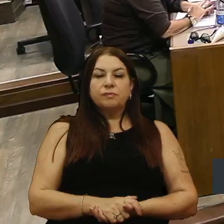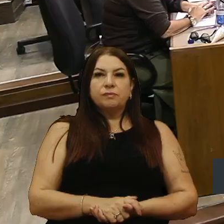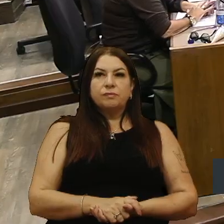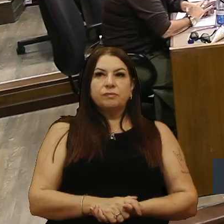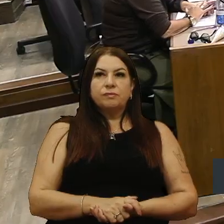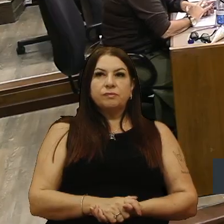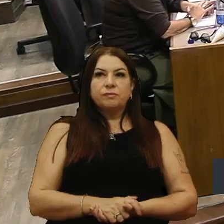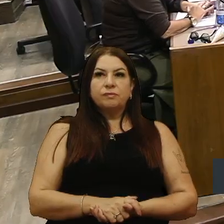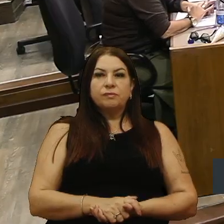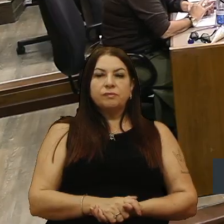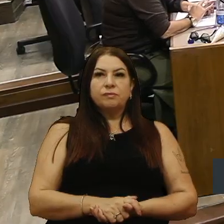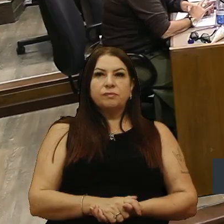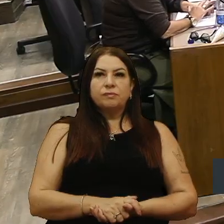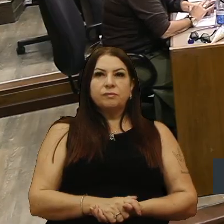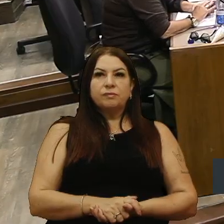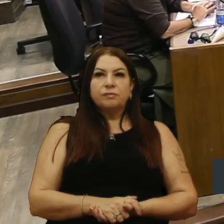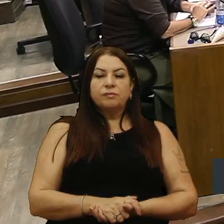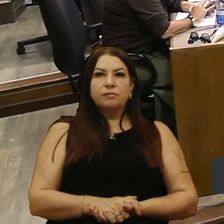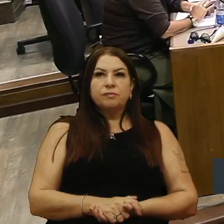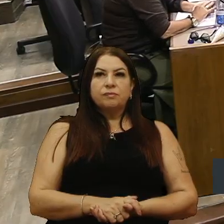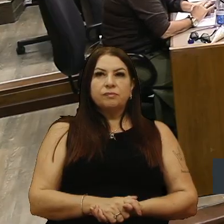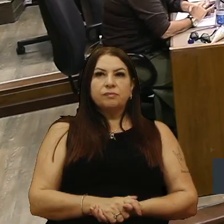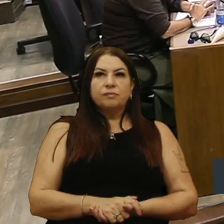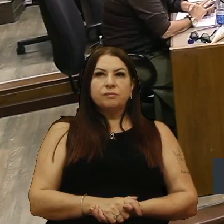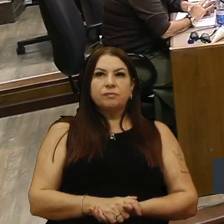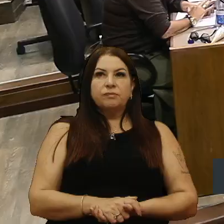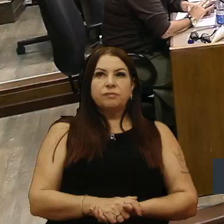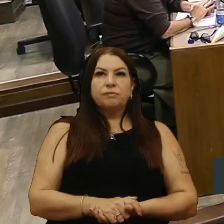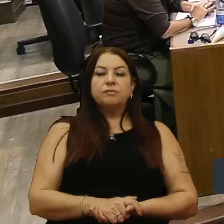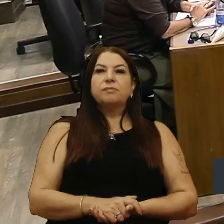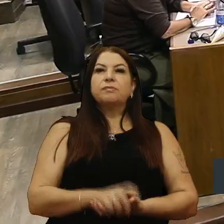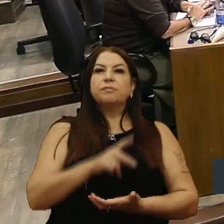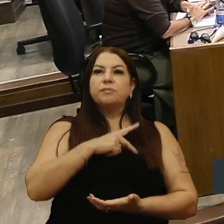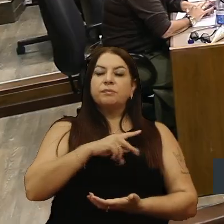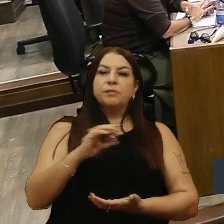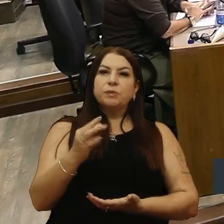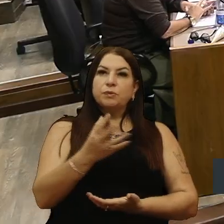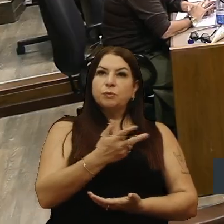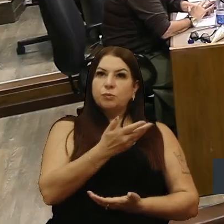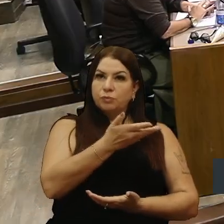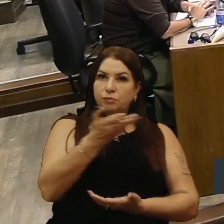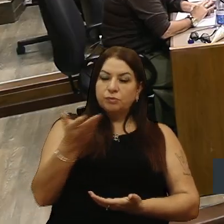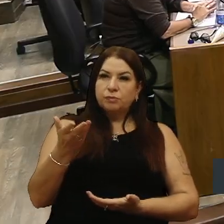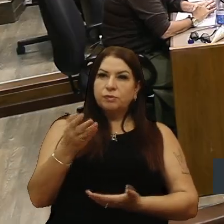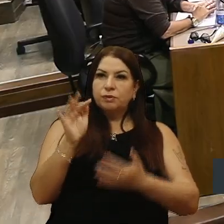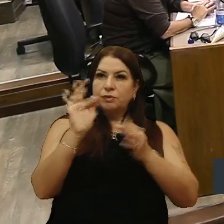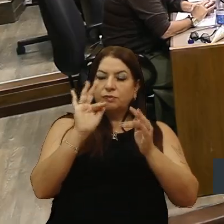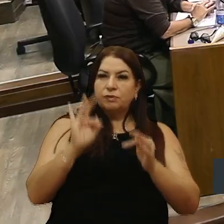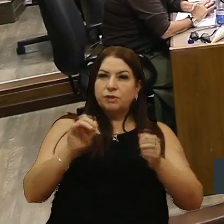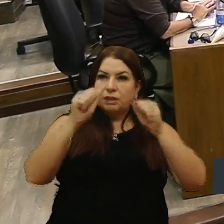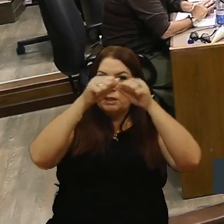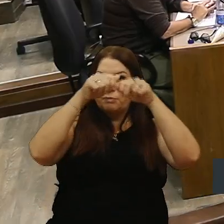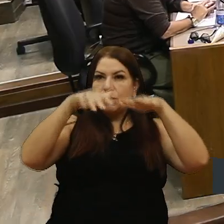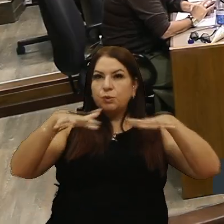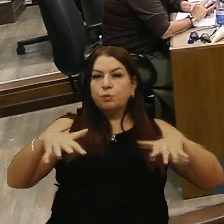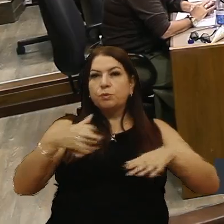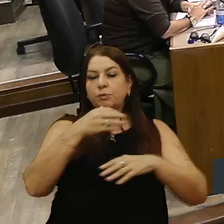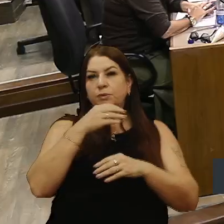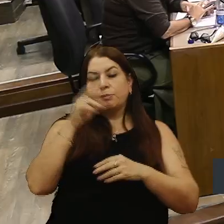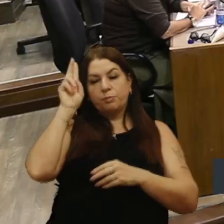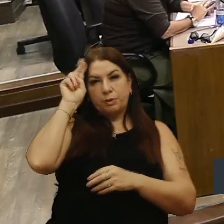Senhor presidente, eu quero desejar a todos uma feliz e abençoada Páscoa,